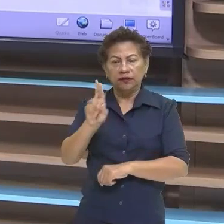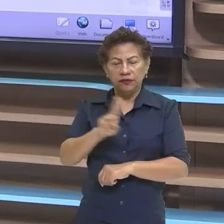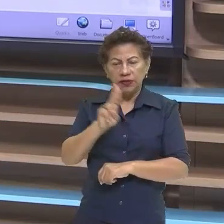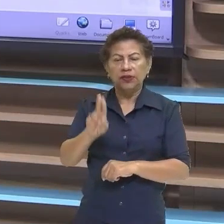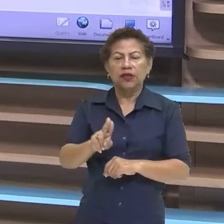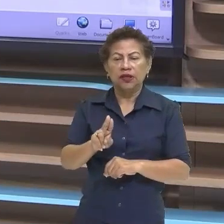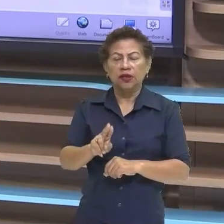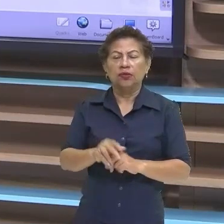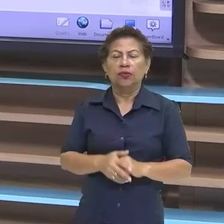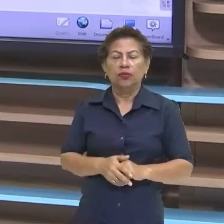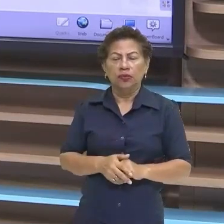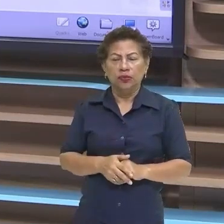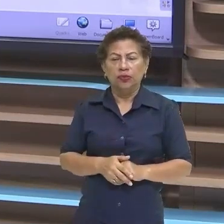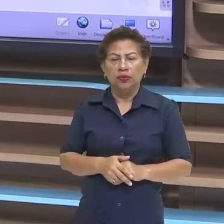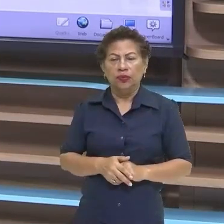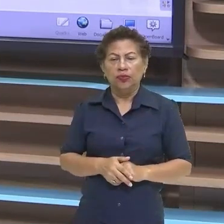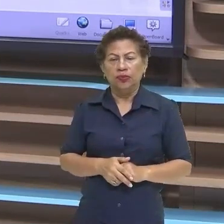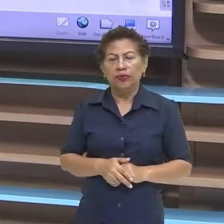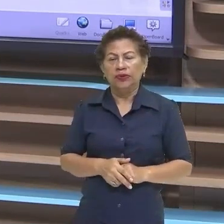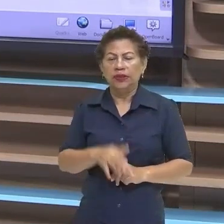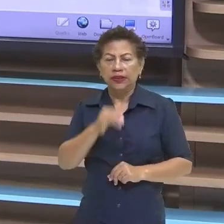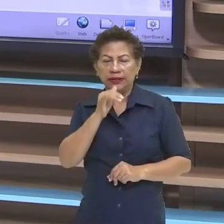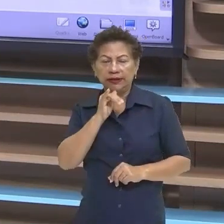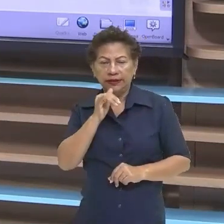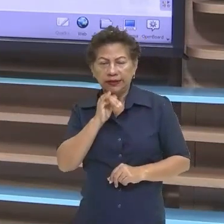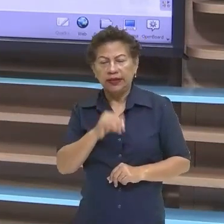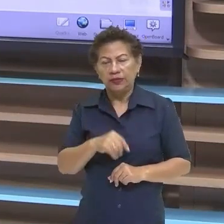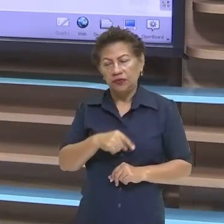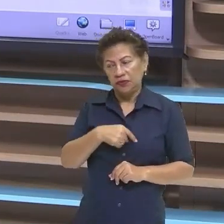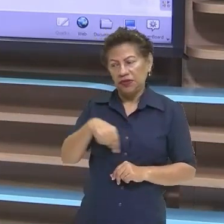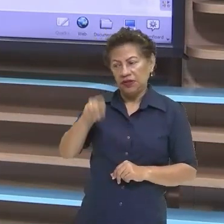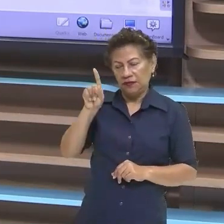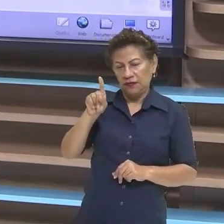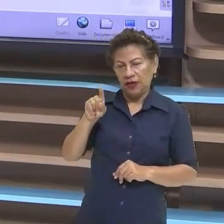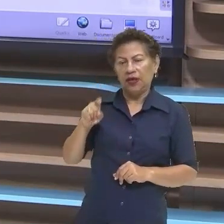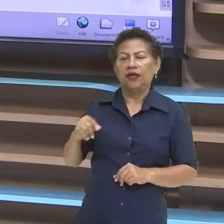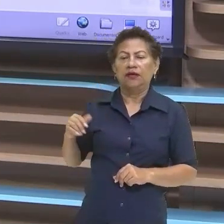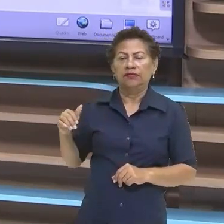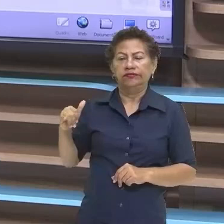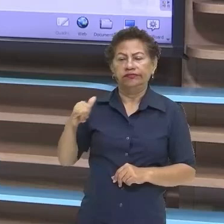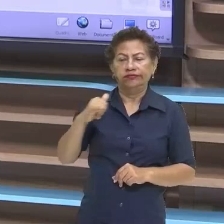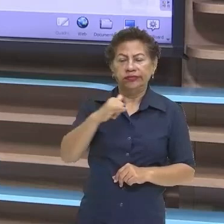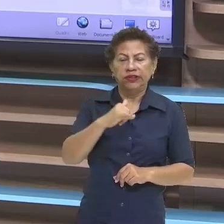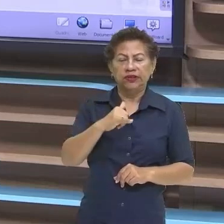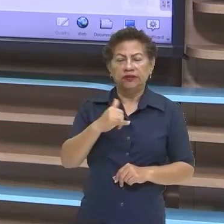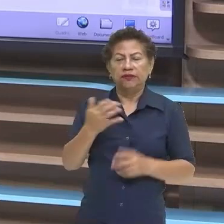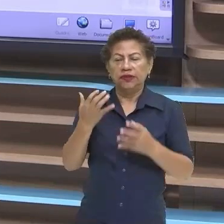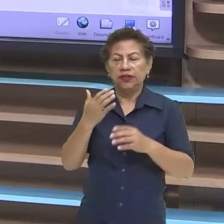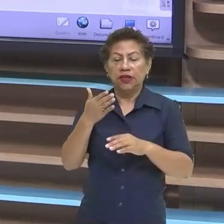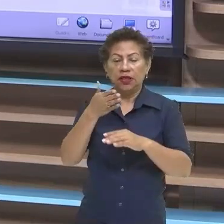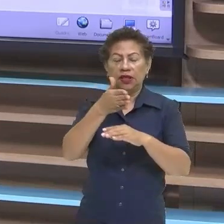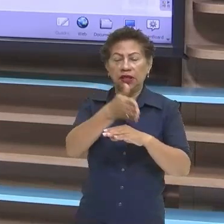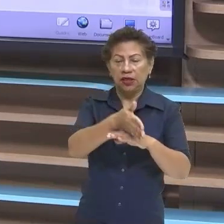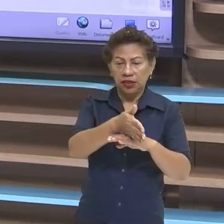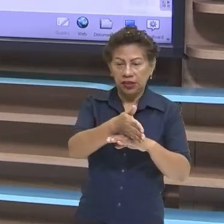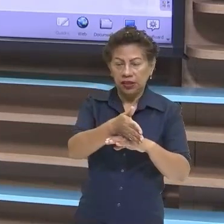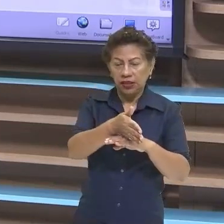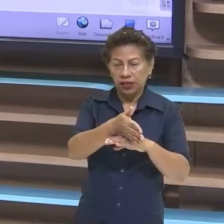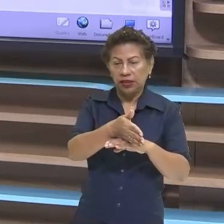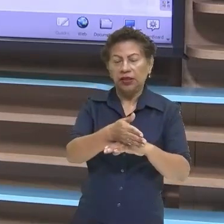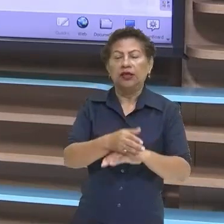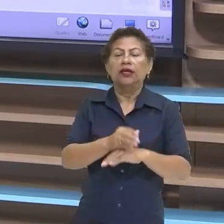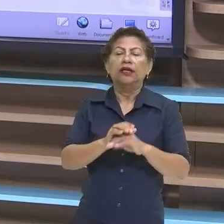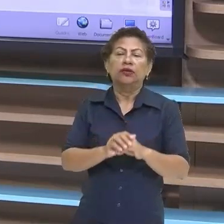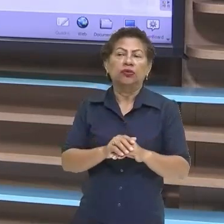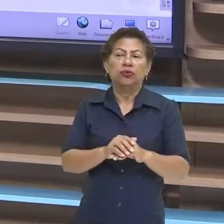caso, algum tipo de transporte, né, no caso, o transporte aéreo. Hoje, se você quiser participar de uma conferência de